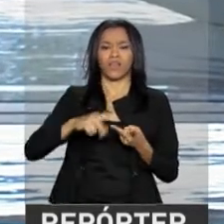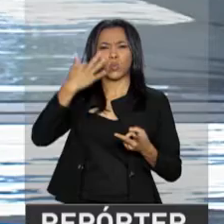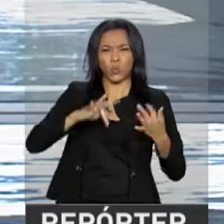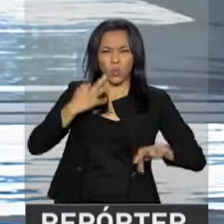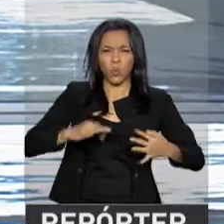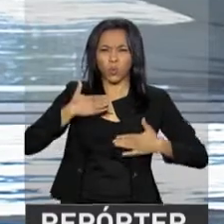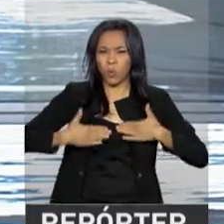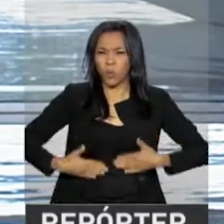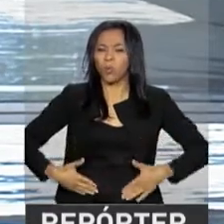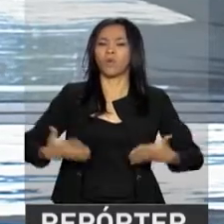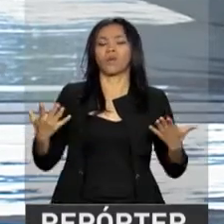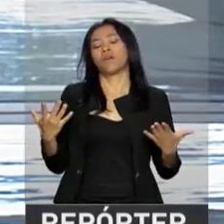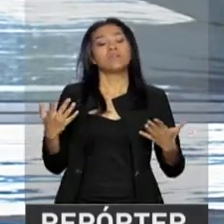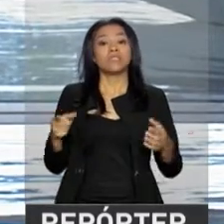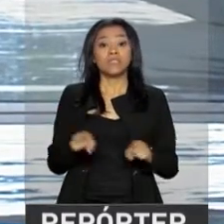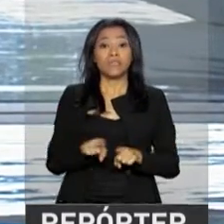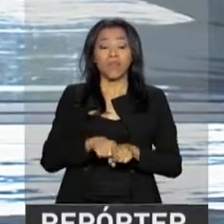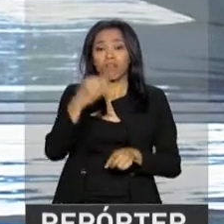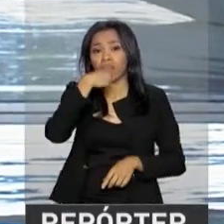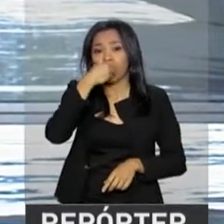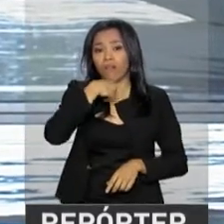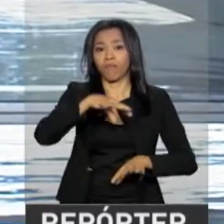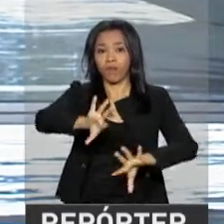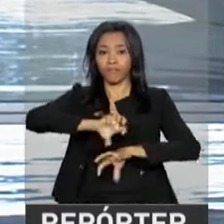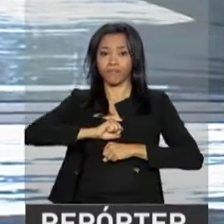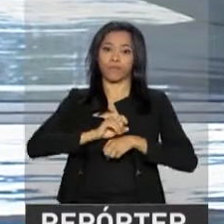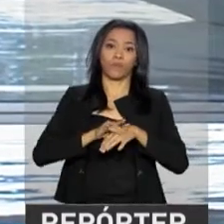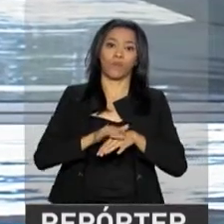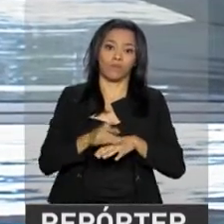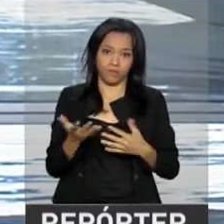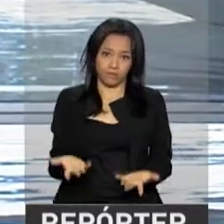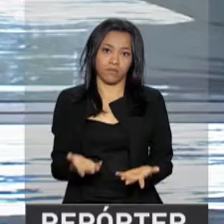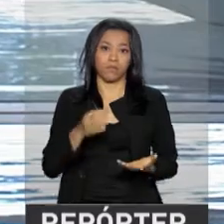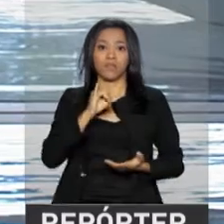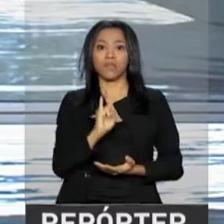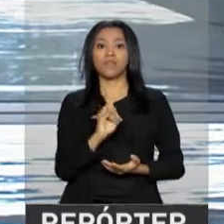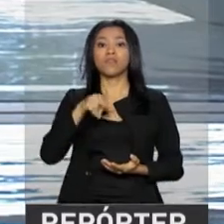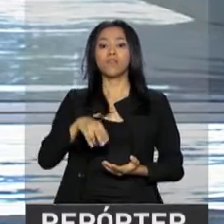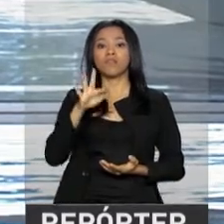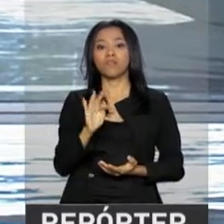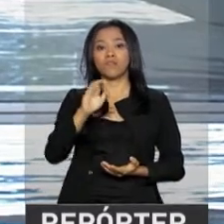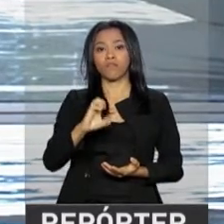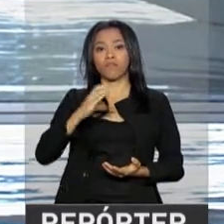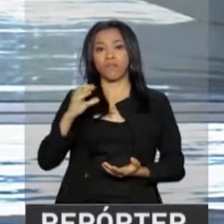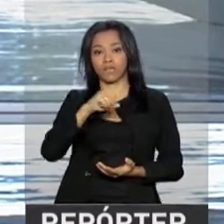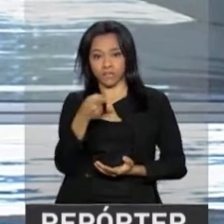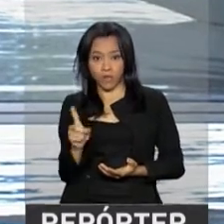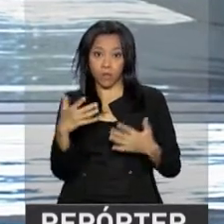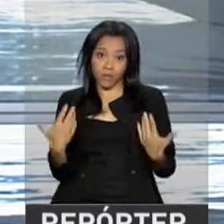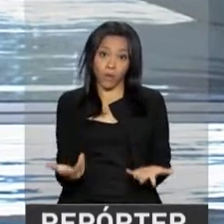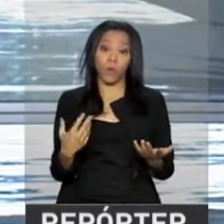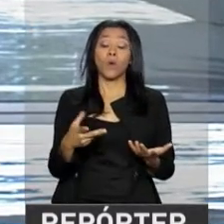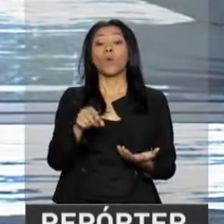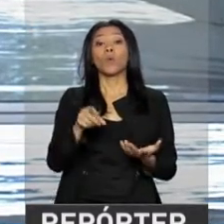são mais sensíveis a vulneráveis a infecções. O transplante, então, é a única forma